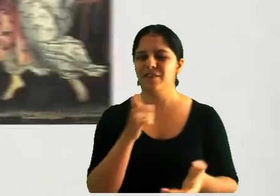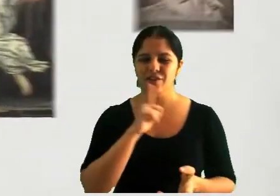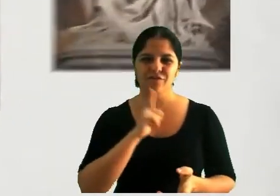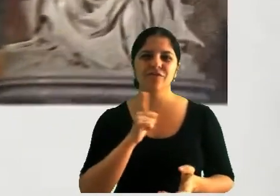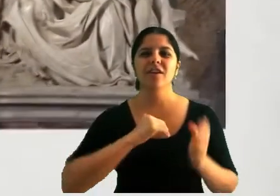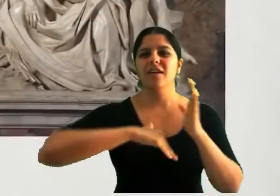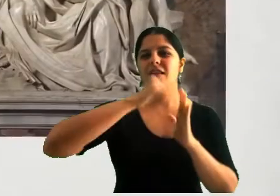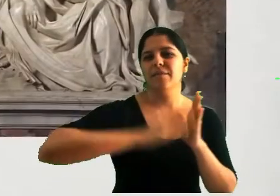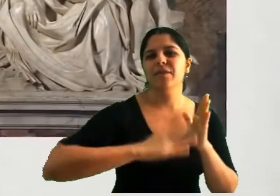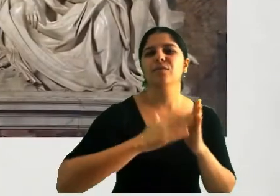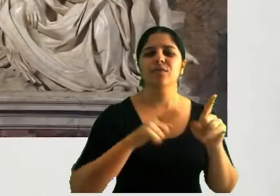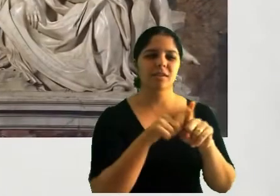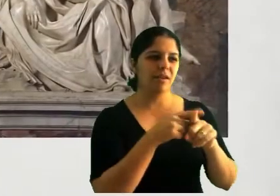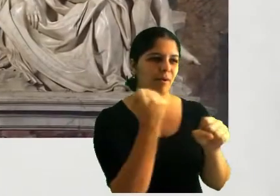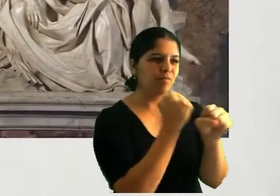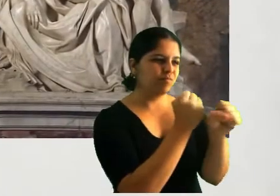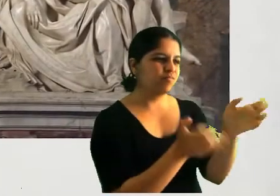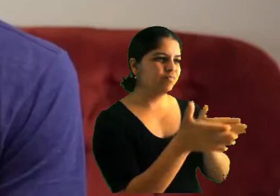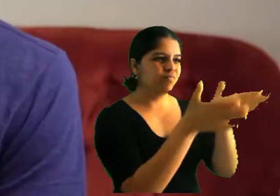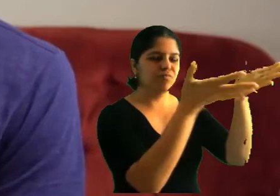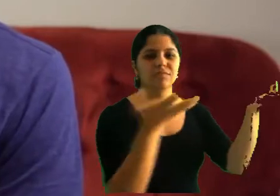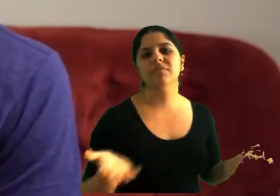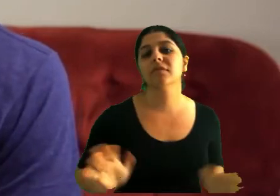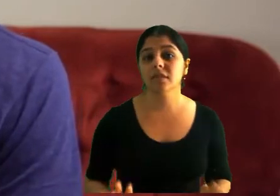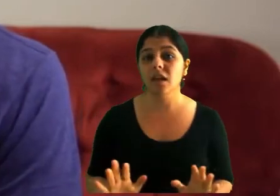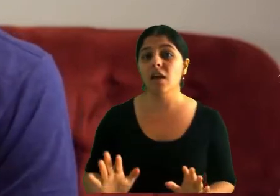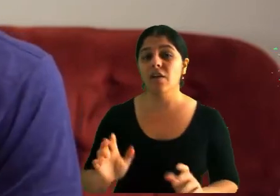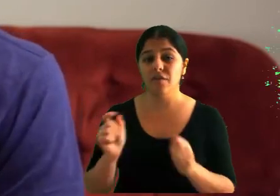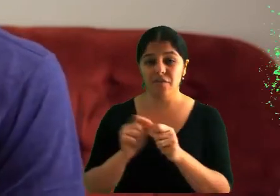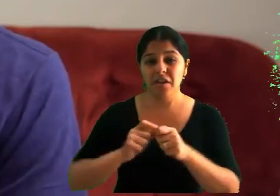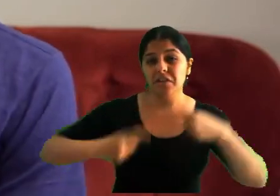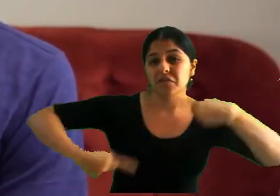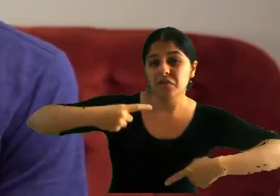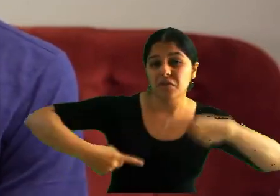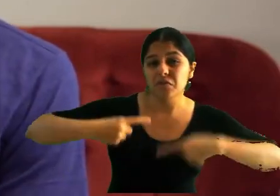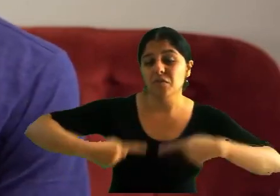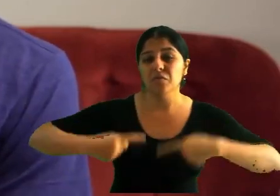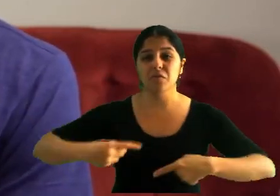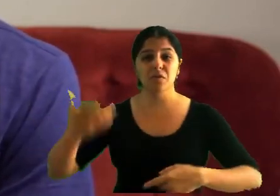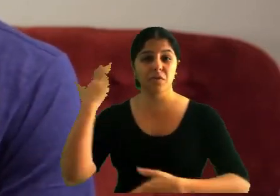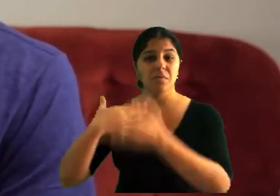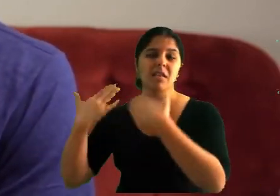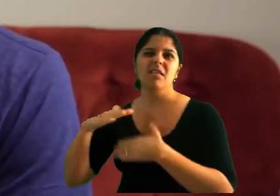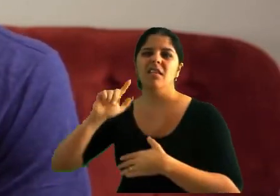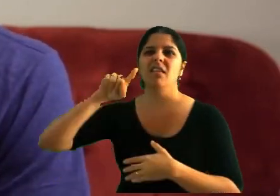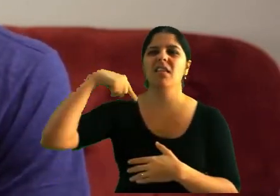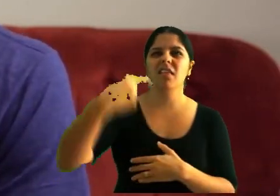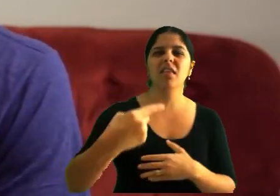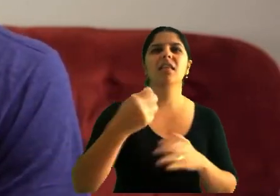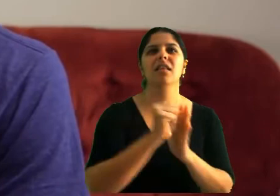então predominava na pintura e na escultura. Mesmo tendo causado polêmica naquela época, hoje, mais de um